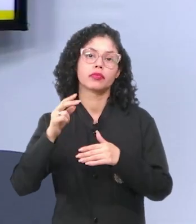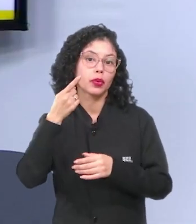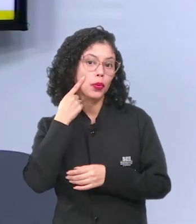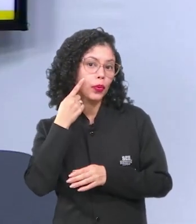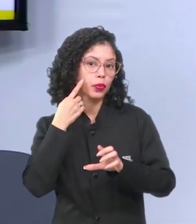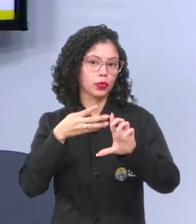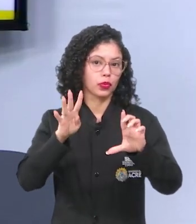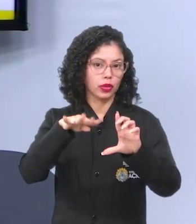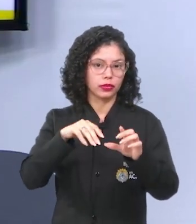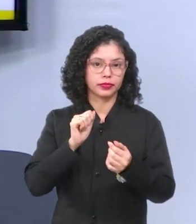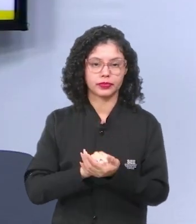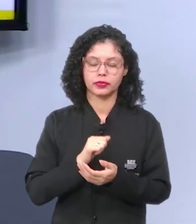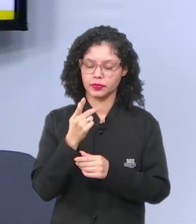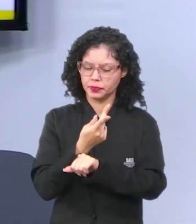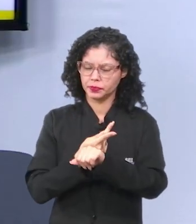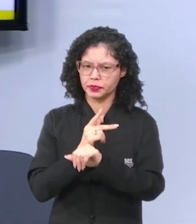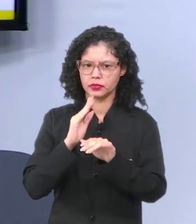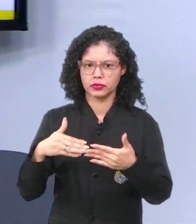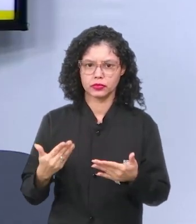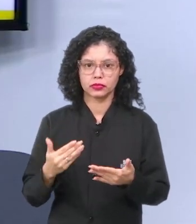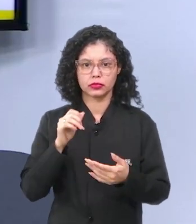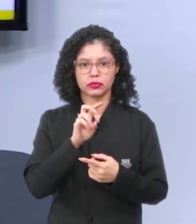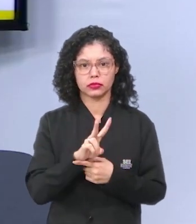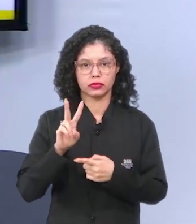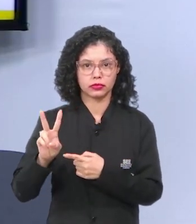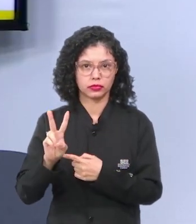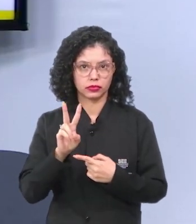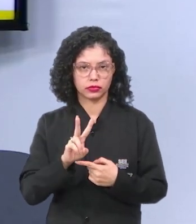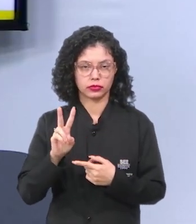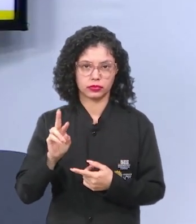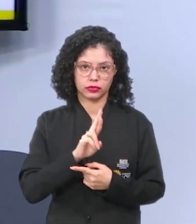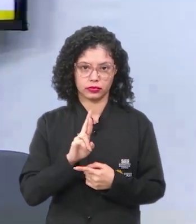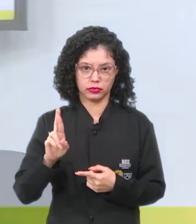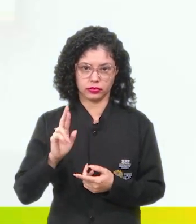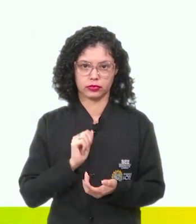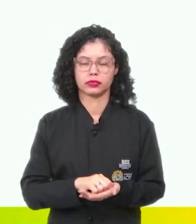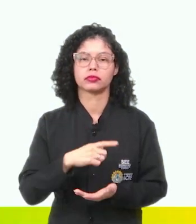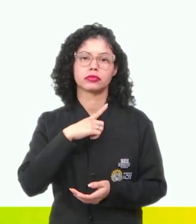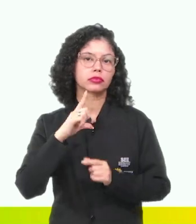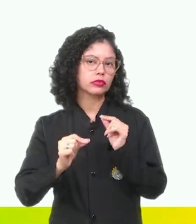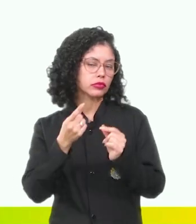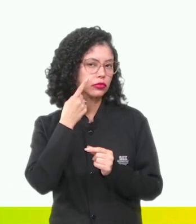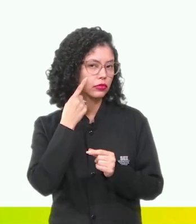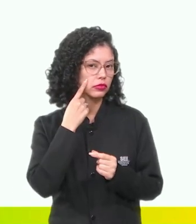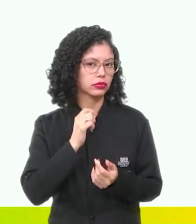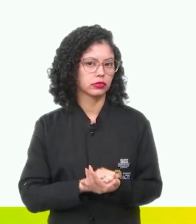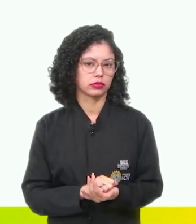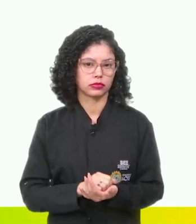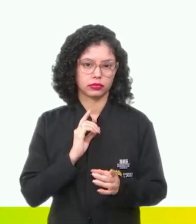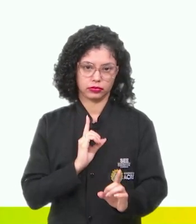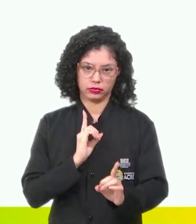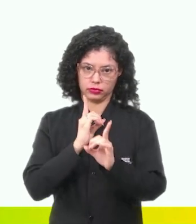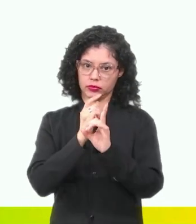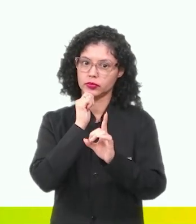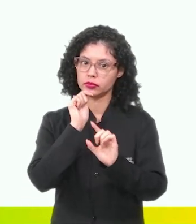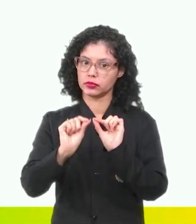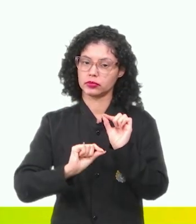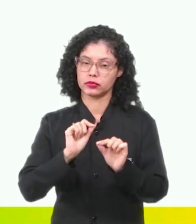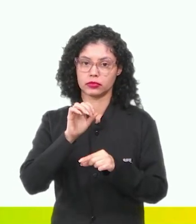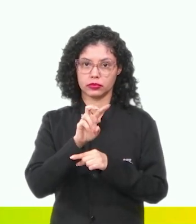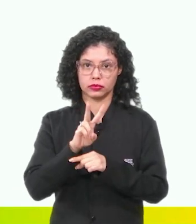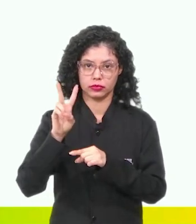quadro. Vamos procurar quais são o Vzão, Rzão, Rzão? Olha só. Eu encontrei aqui, ó.